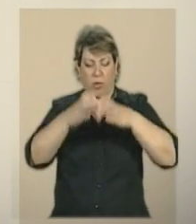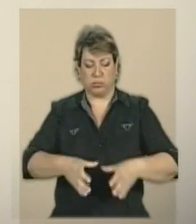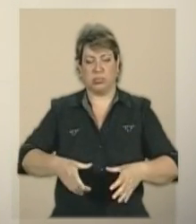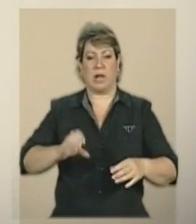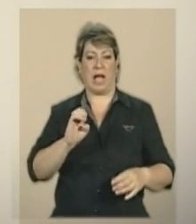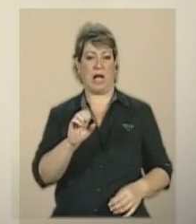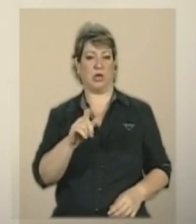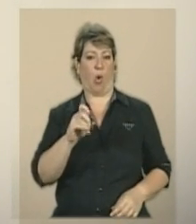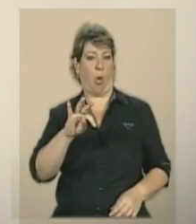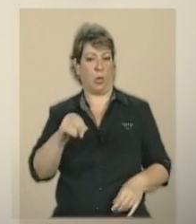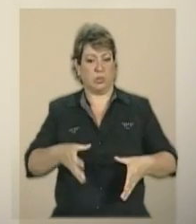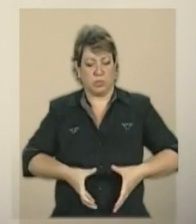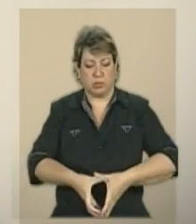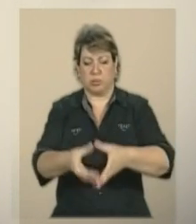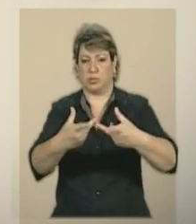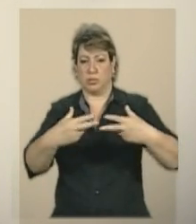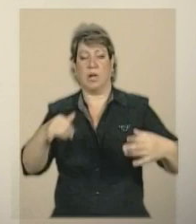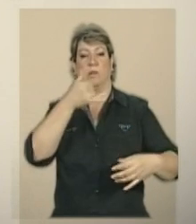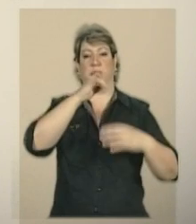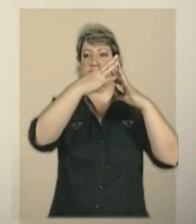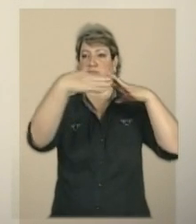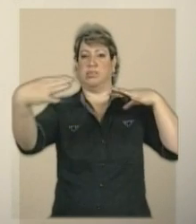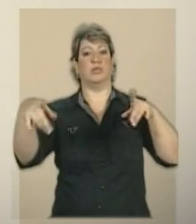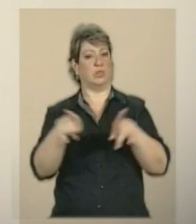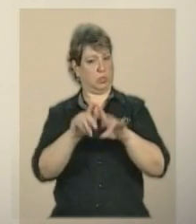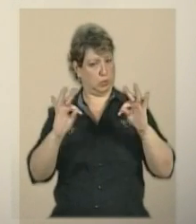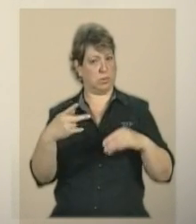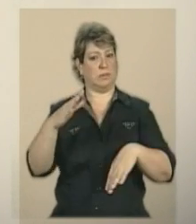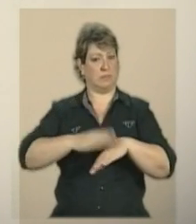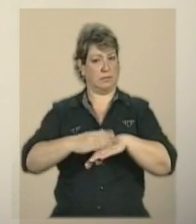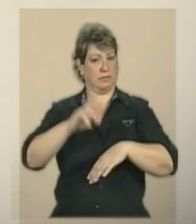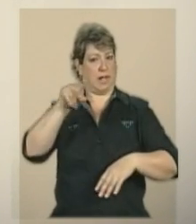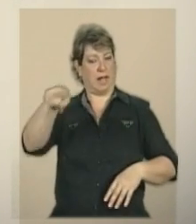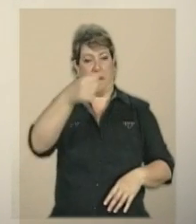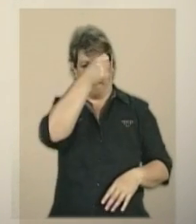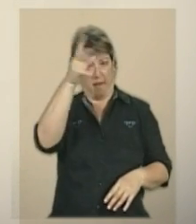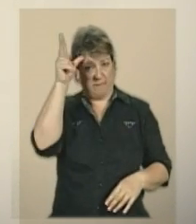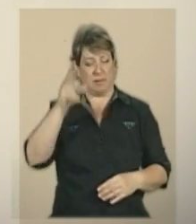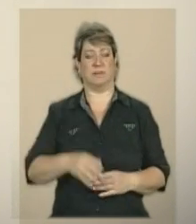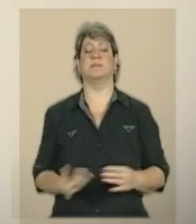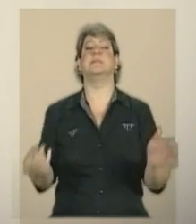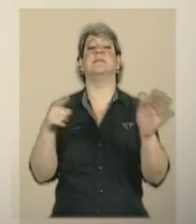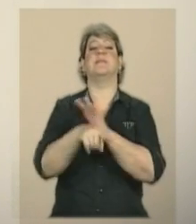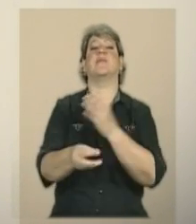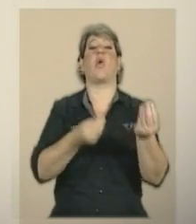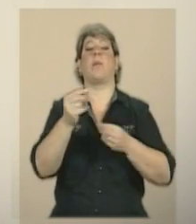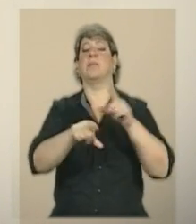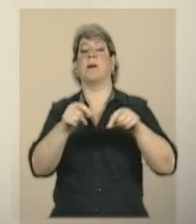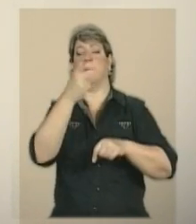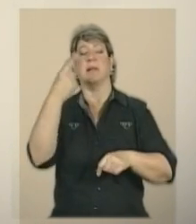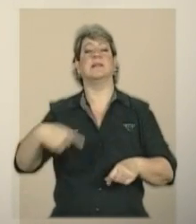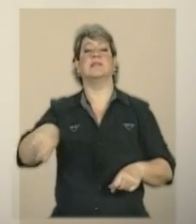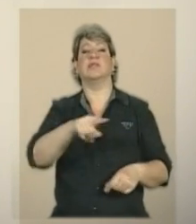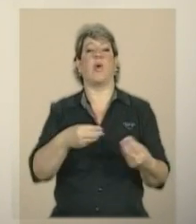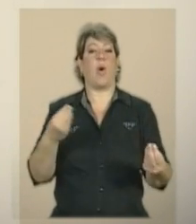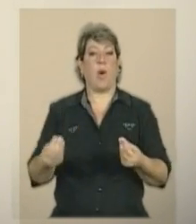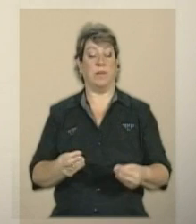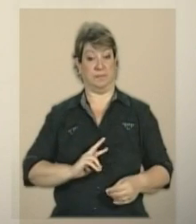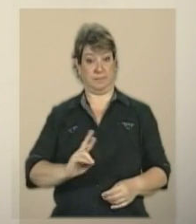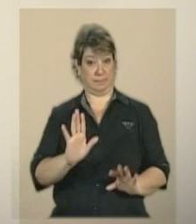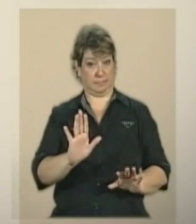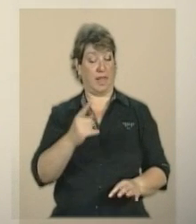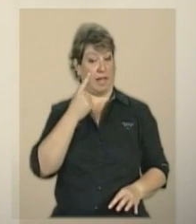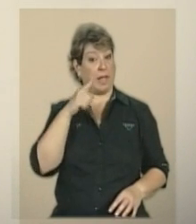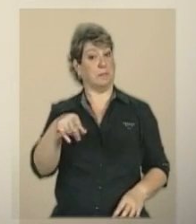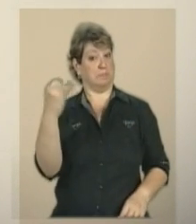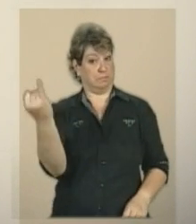esgoto e nas ligações de energia elétrica e como será a seleção dos beneficiados presidenta olha Luciana é bom você ter